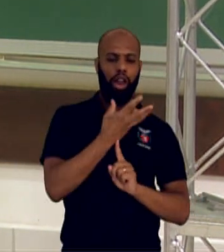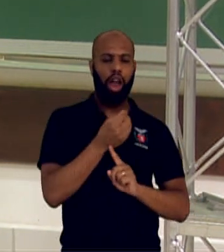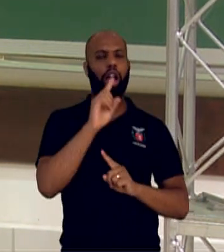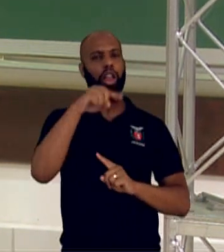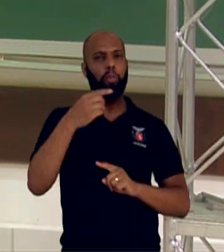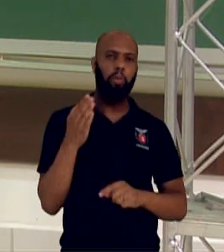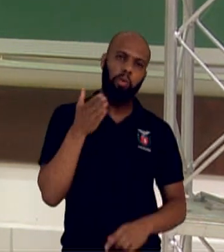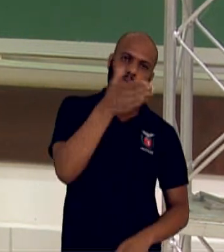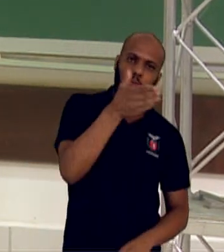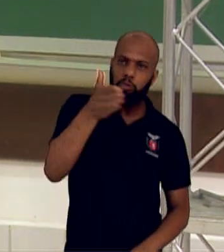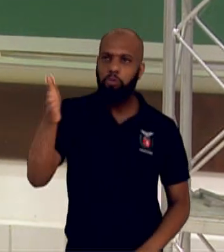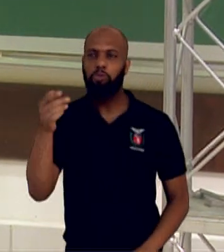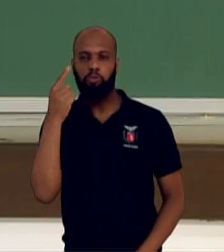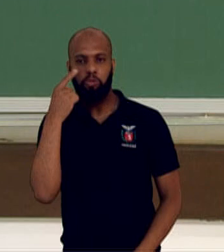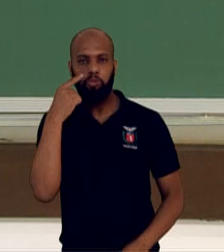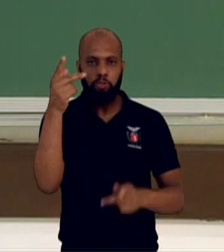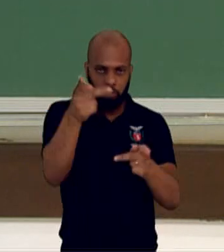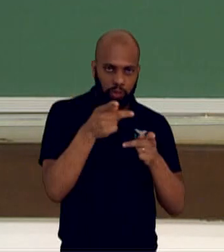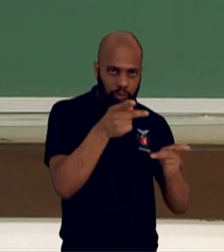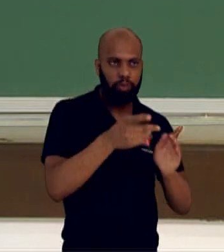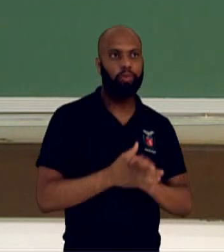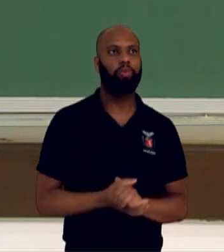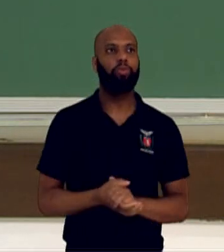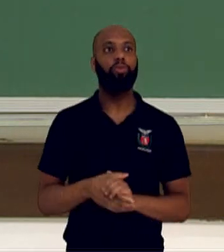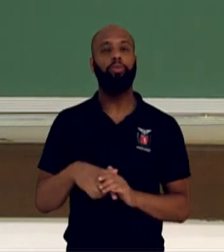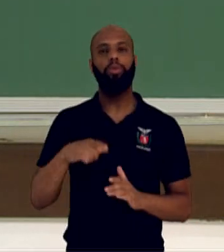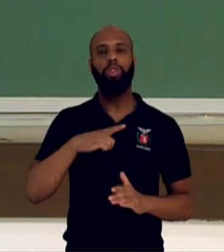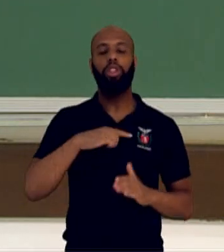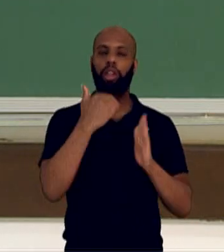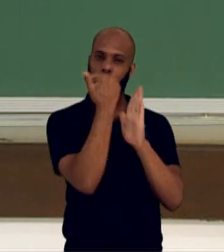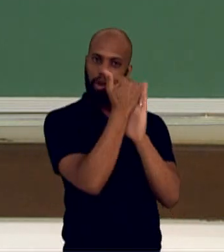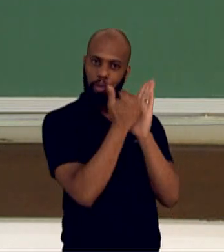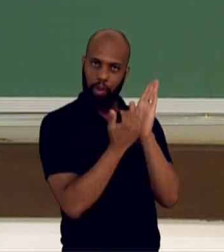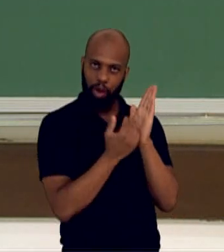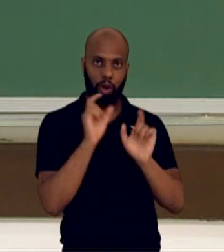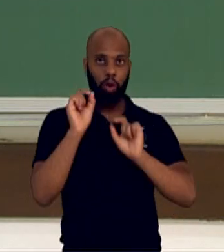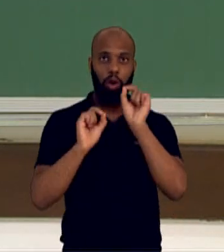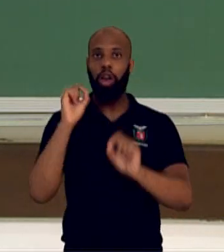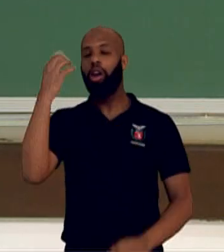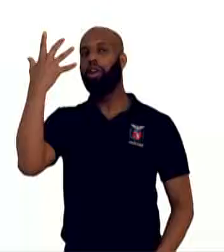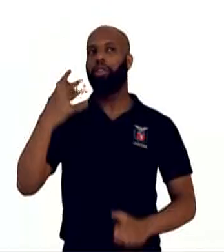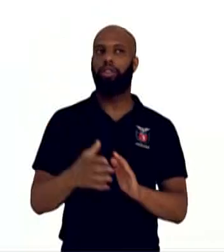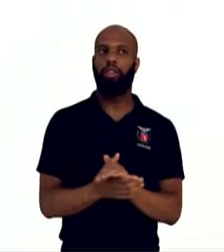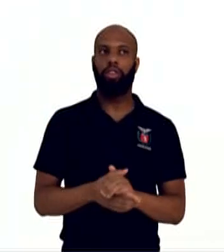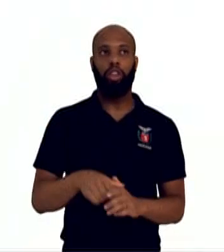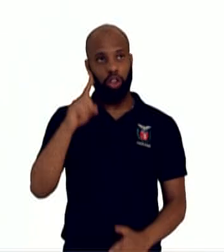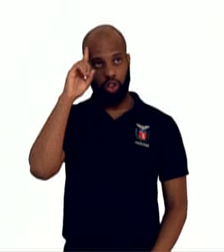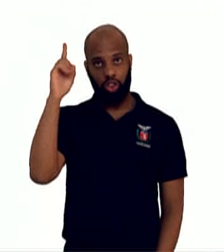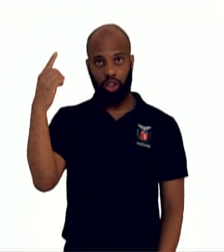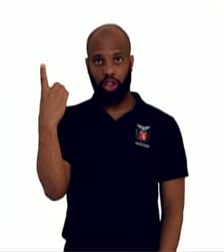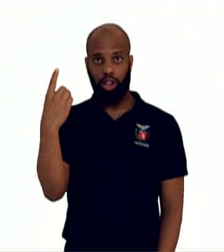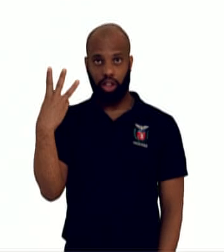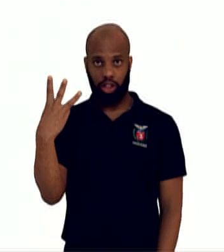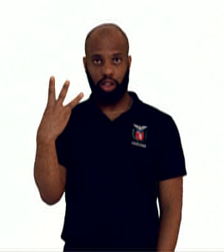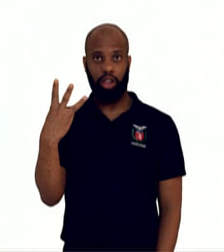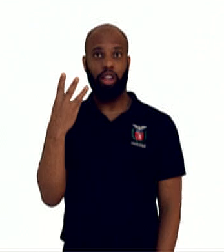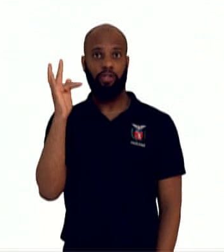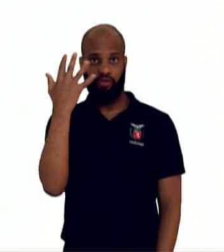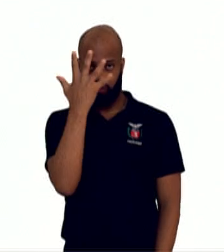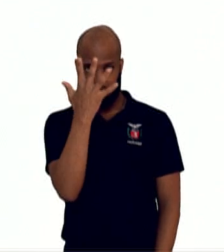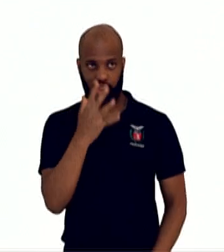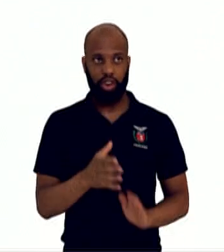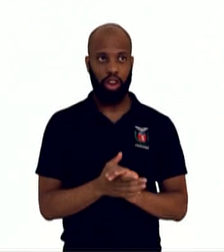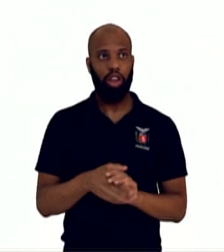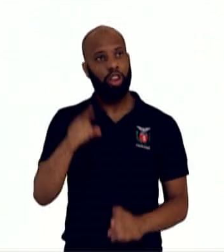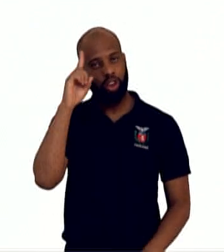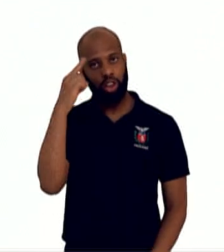recitais e tudo mais que acontecia lá. Aí, pessoal, eu tenho aqui a programação da semana, que aconteceu no dia 13 do 2, dia